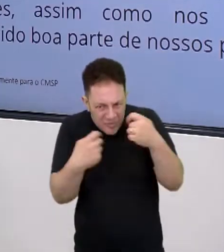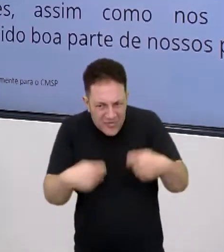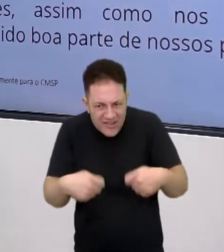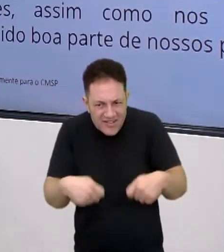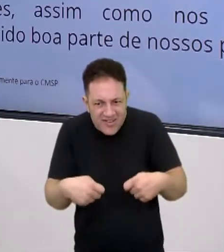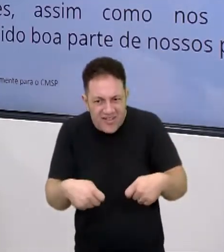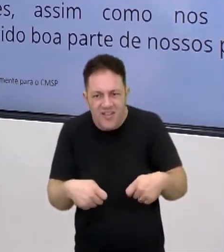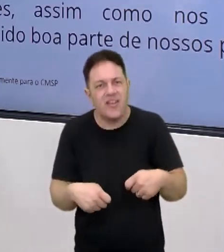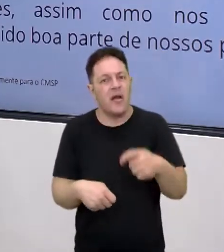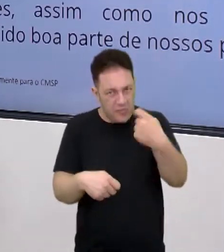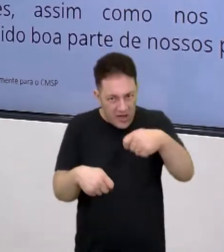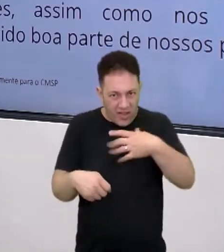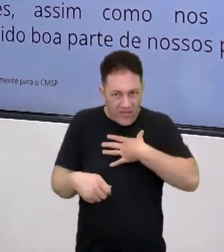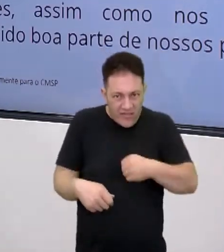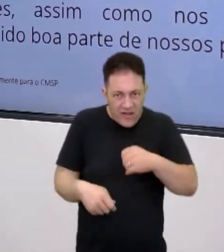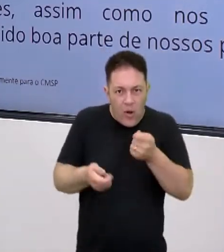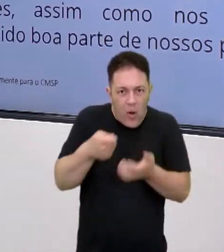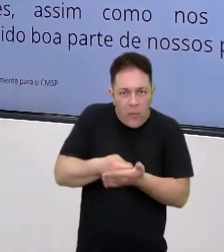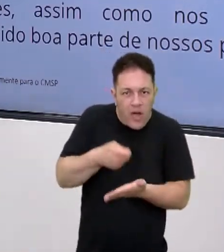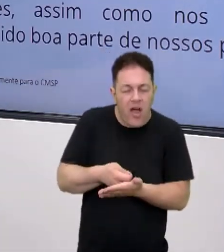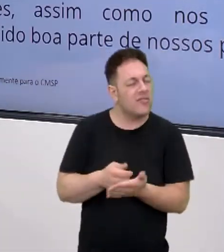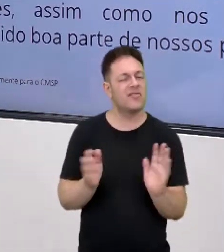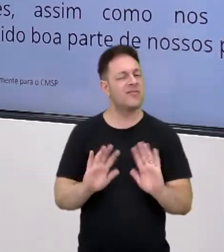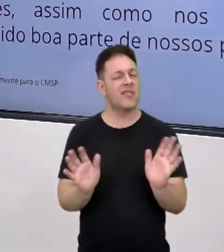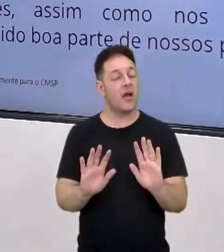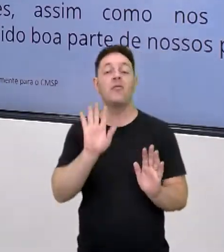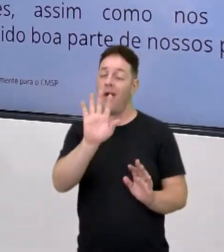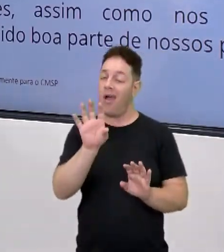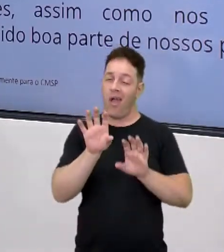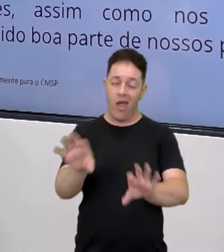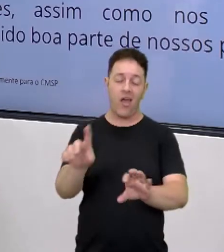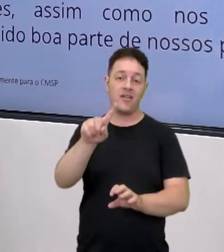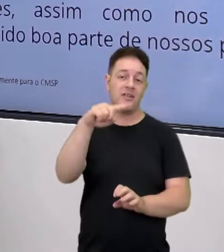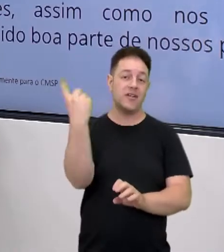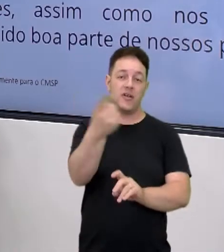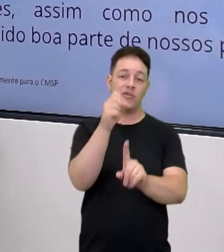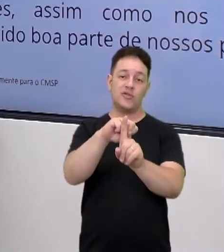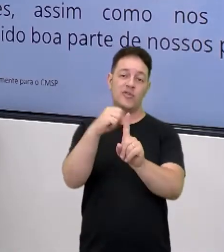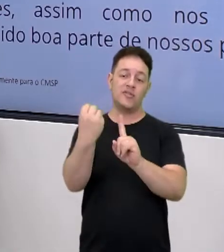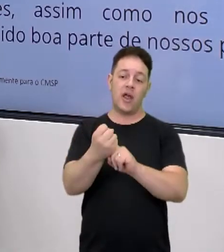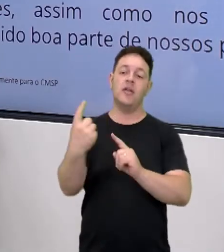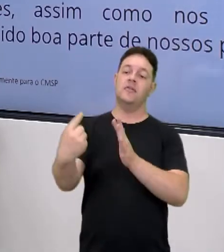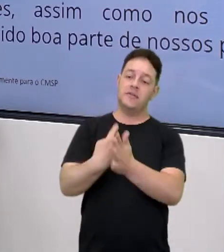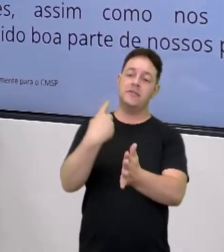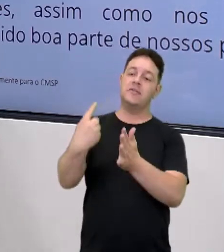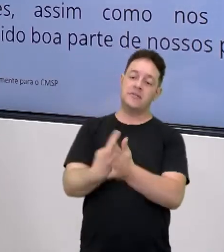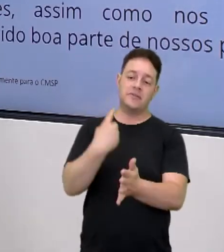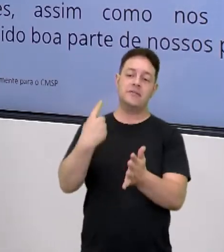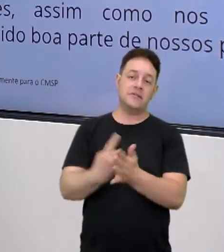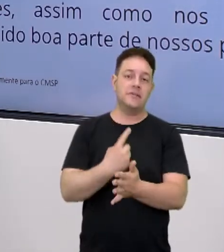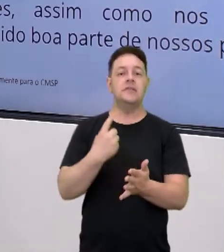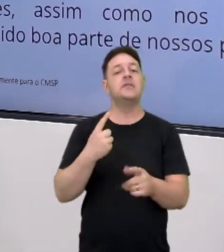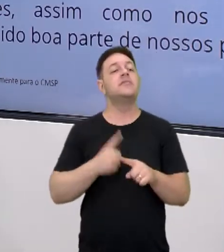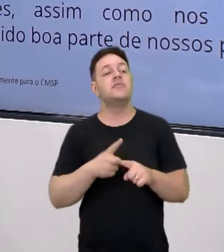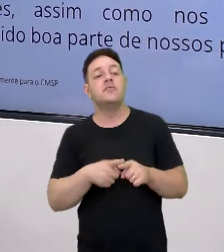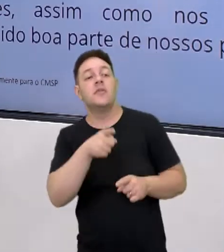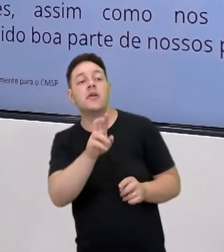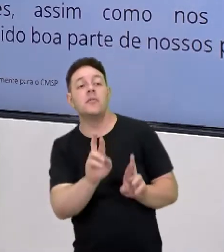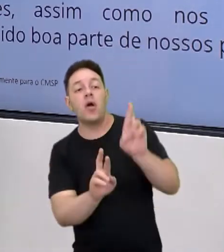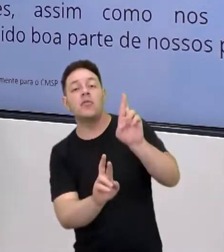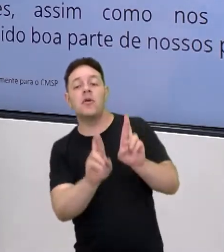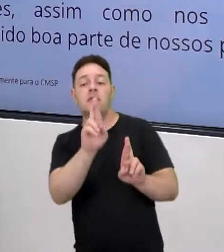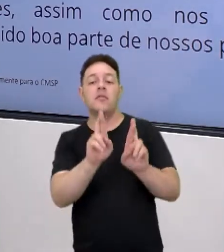você provavelmente vai ouvir essas perguntas, porque já começa ali também uma cobrança pelos nossos papéis